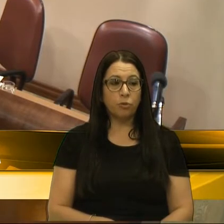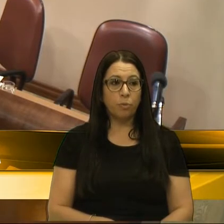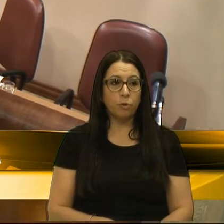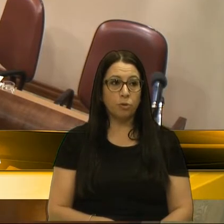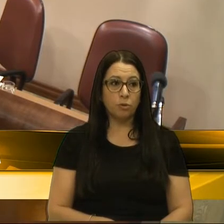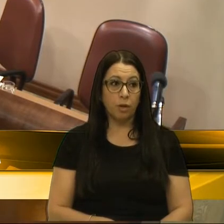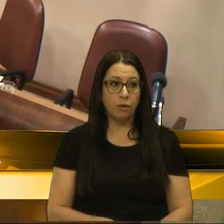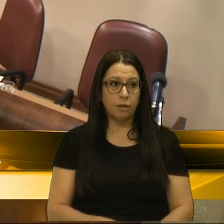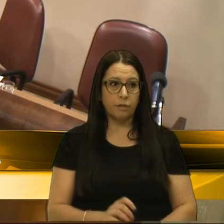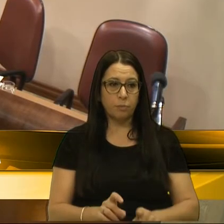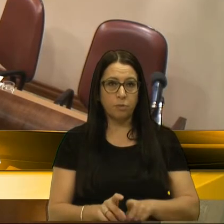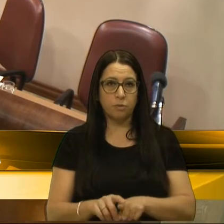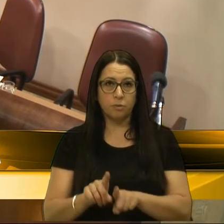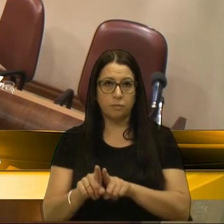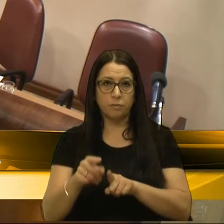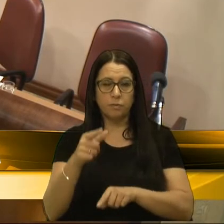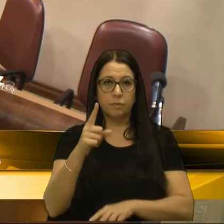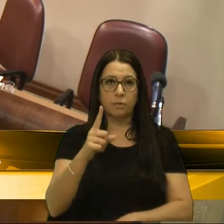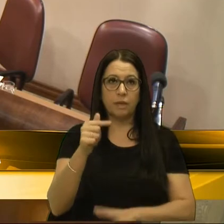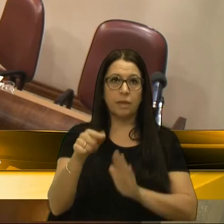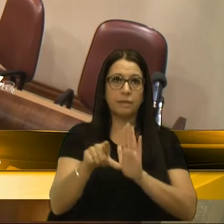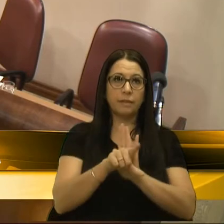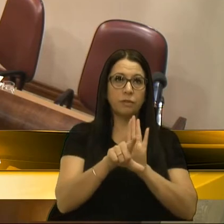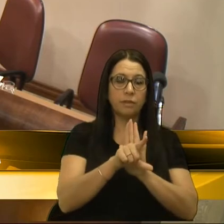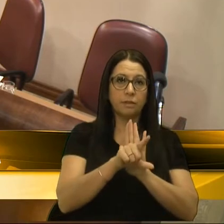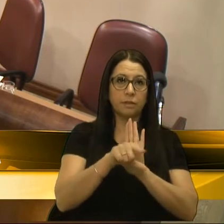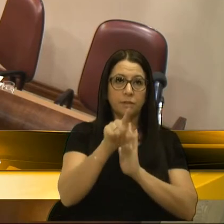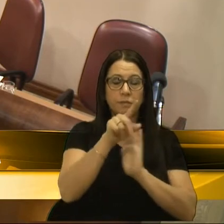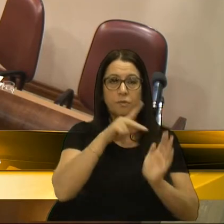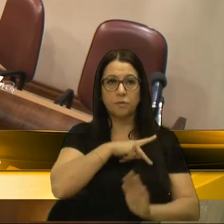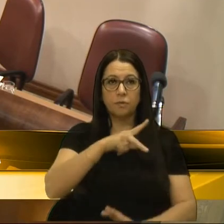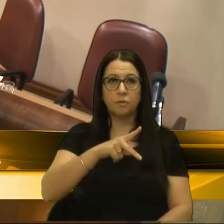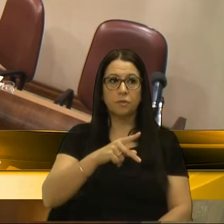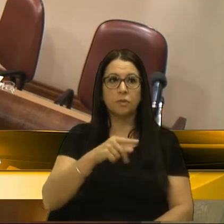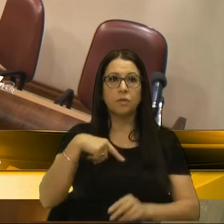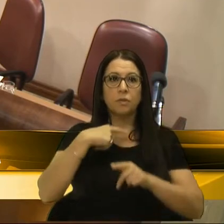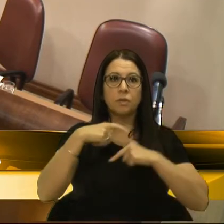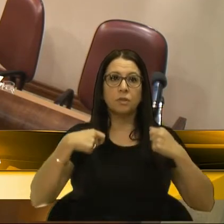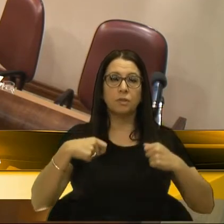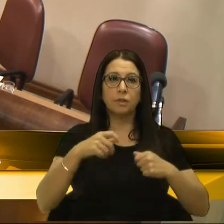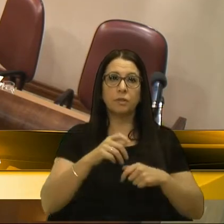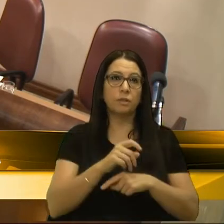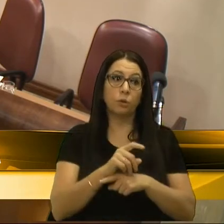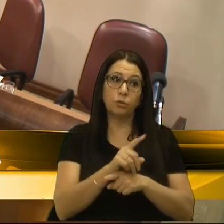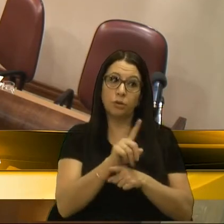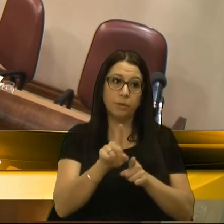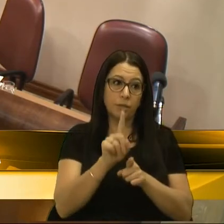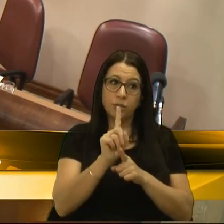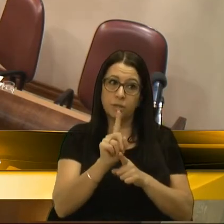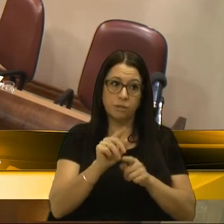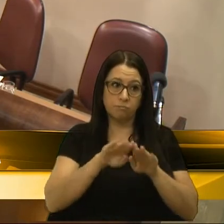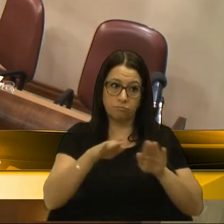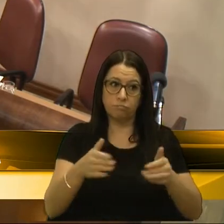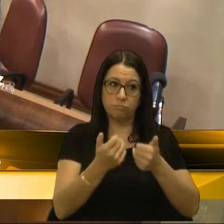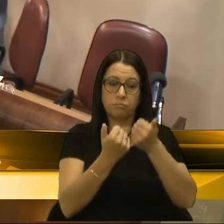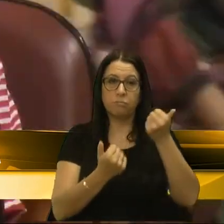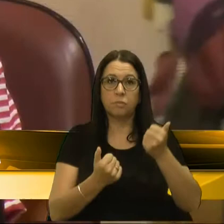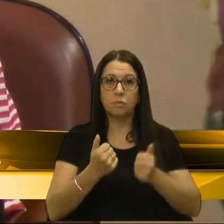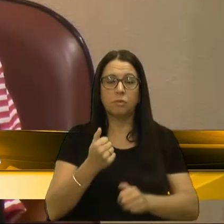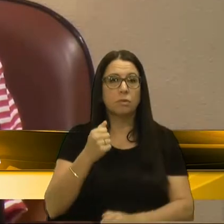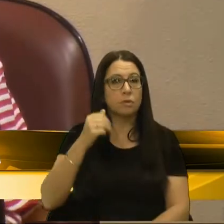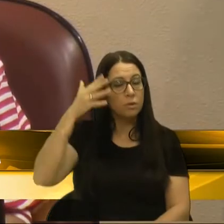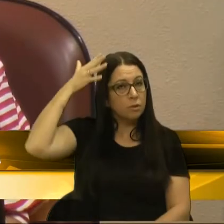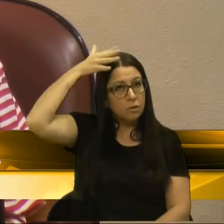Vereadores da 17ª Legislatura. Presidente, vereador Ricardo Daneluz. Mesa diretora, Adriano